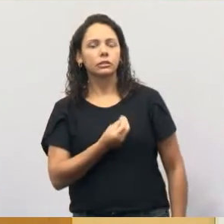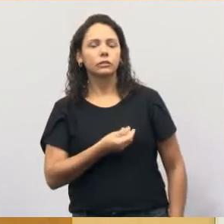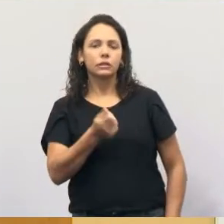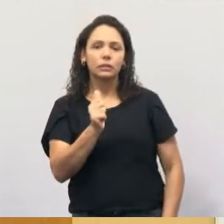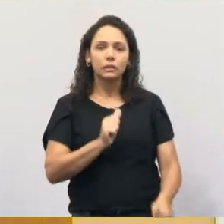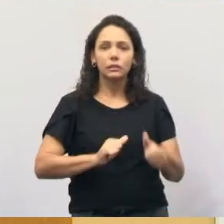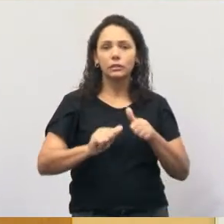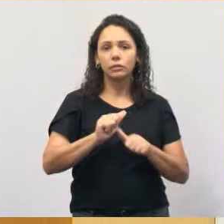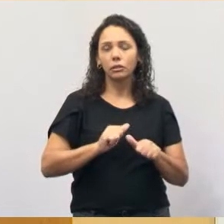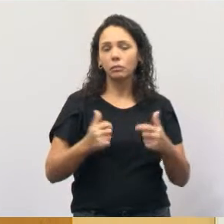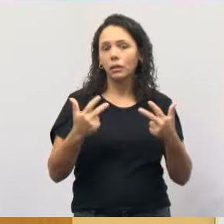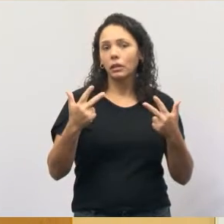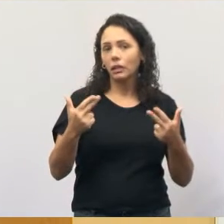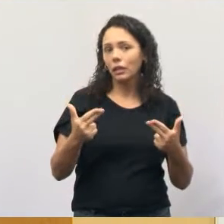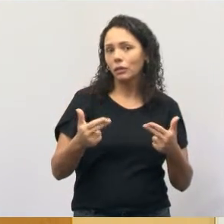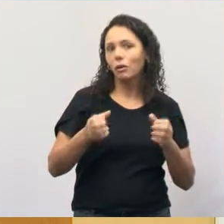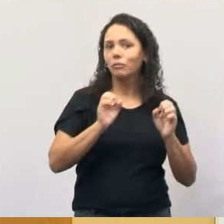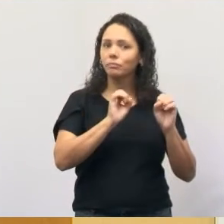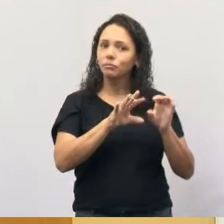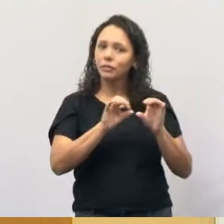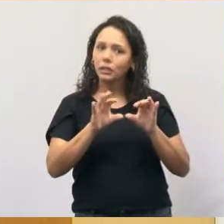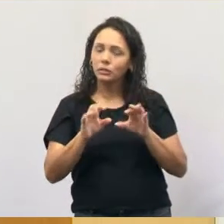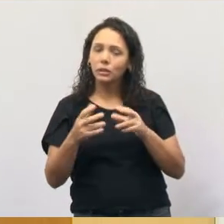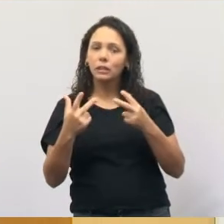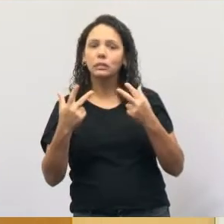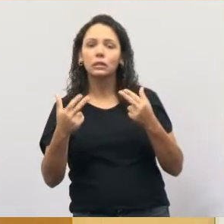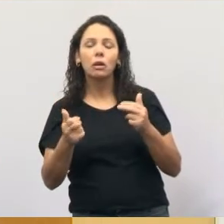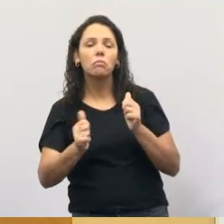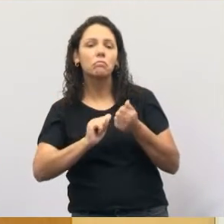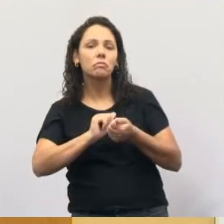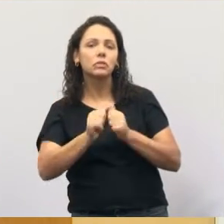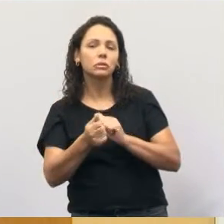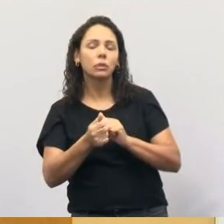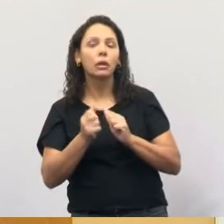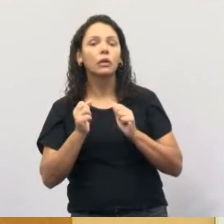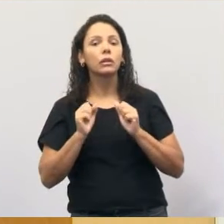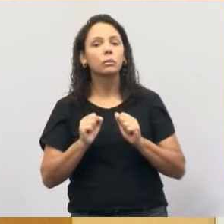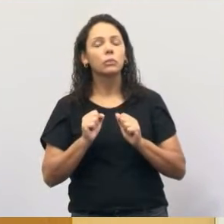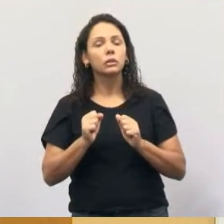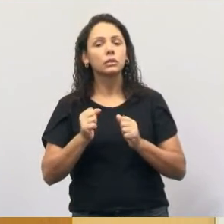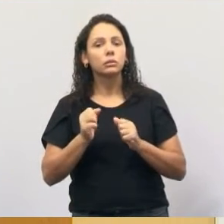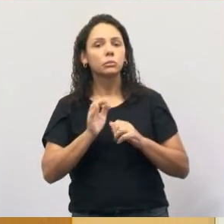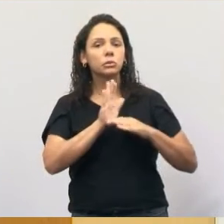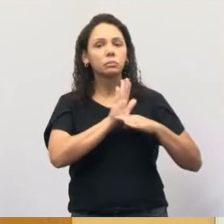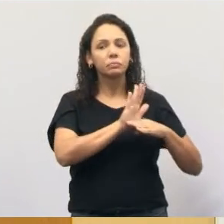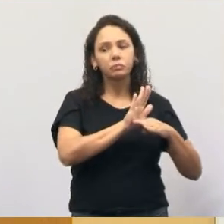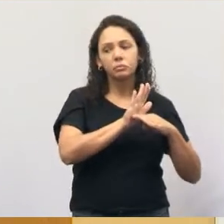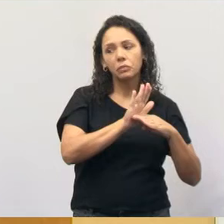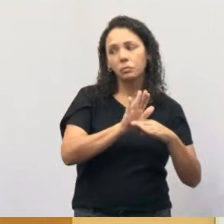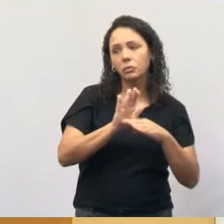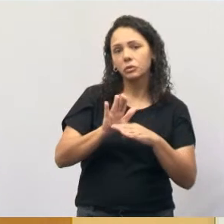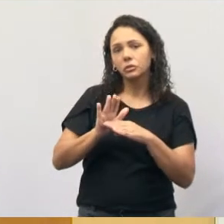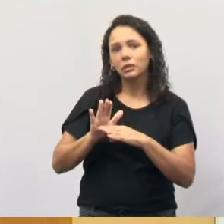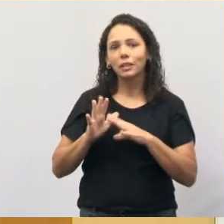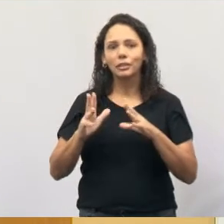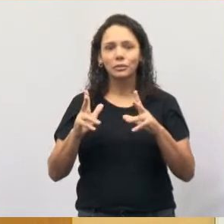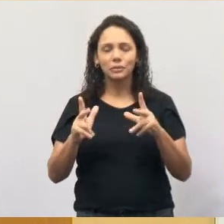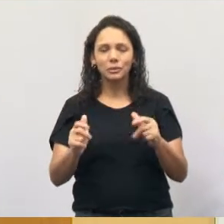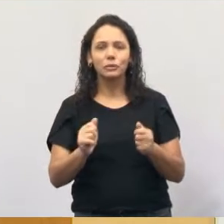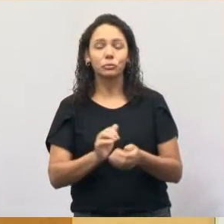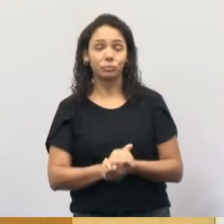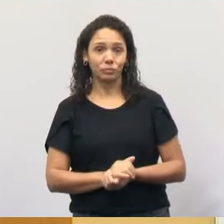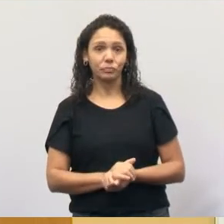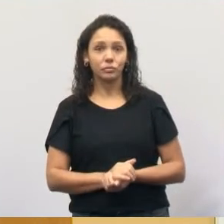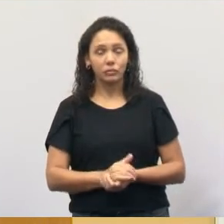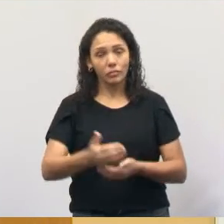esporte, levar essa cultura para todo mundo. Então, eu quero muito agradecer de